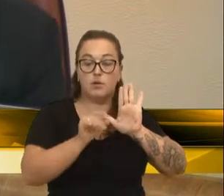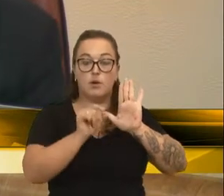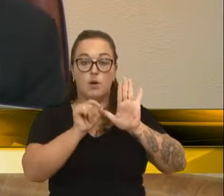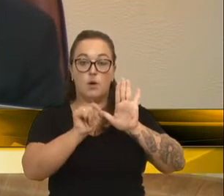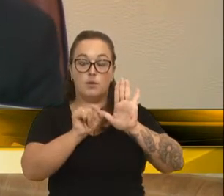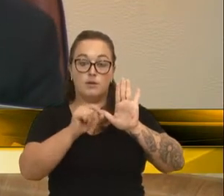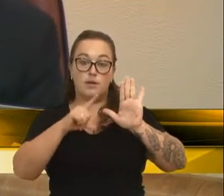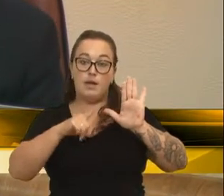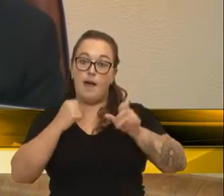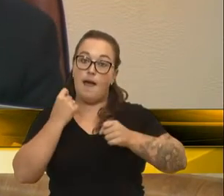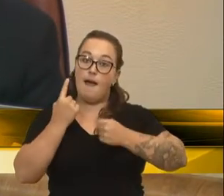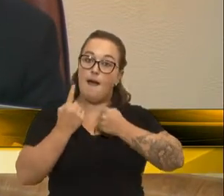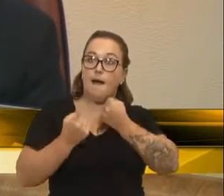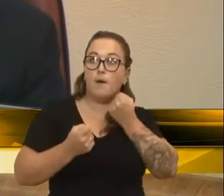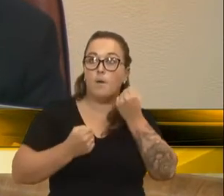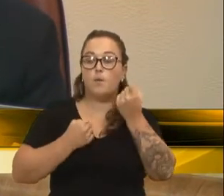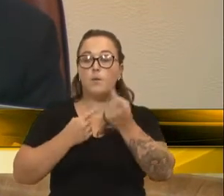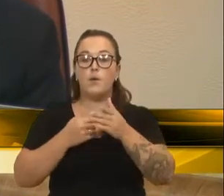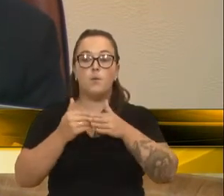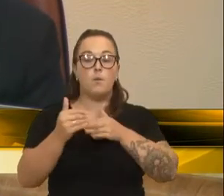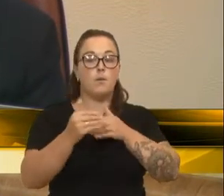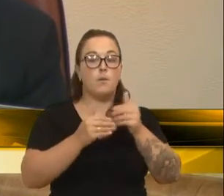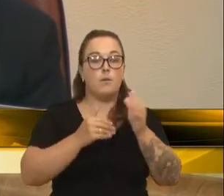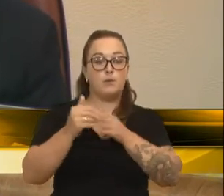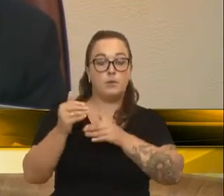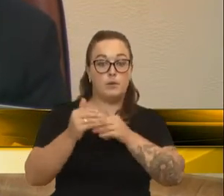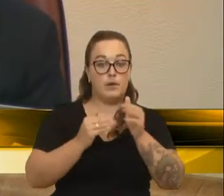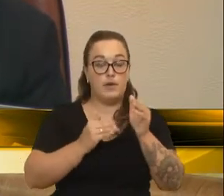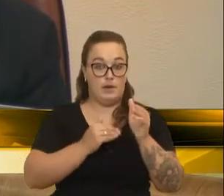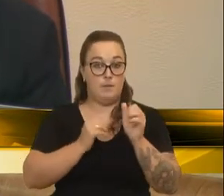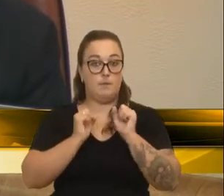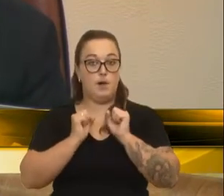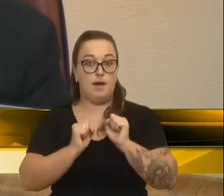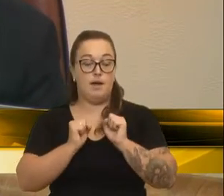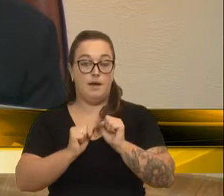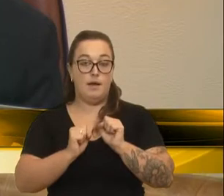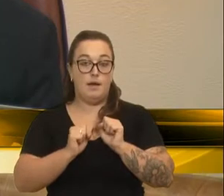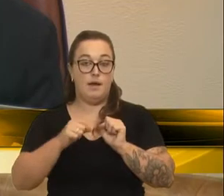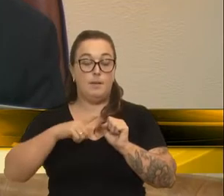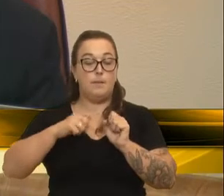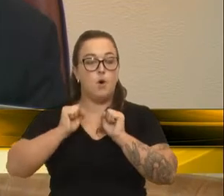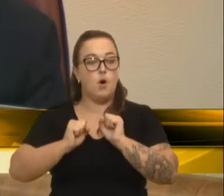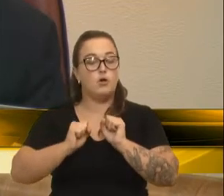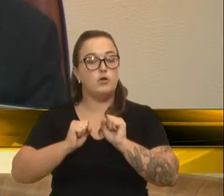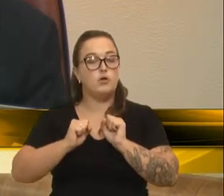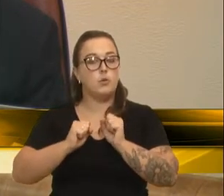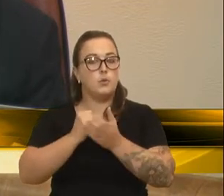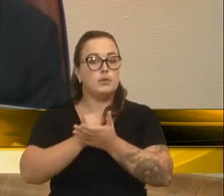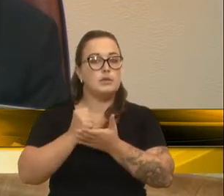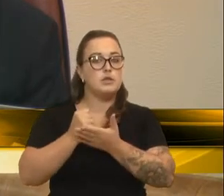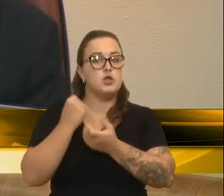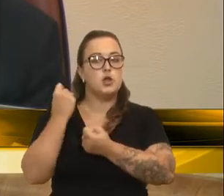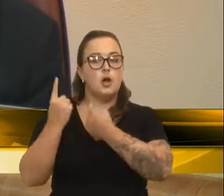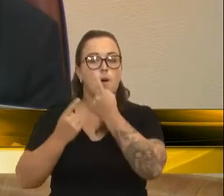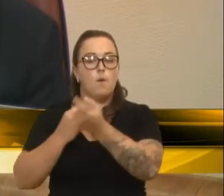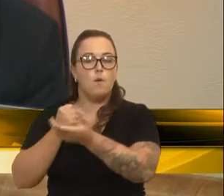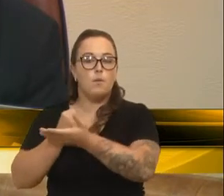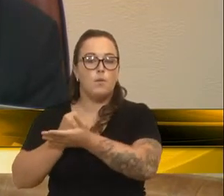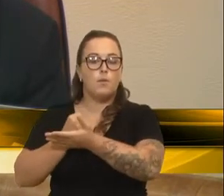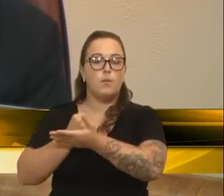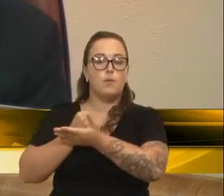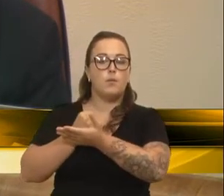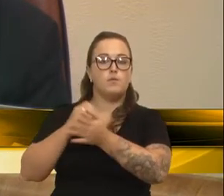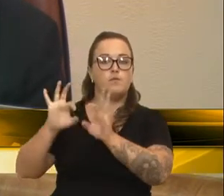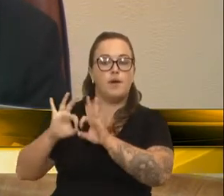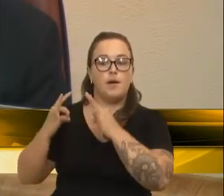exceções, deixa claro que, em qualquer hipótese, é vedada a manutenção de familiar, ocupante de cargo de